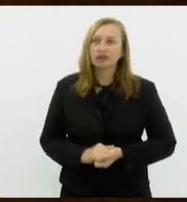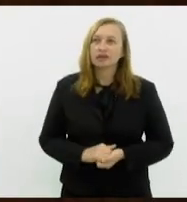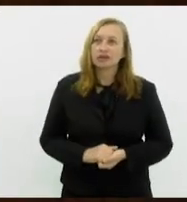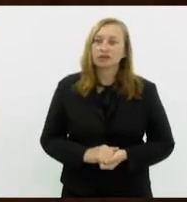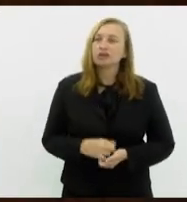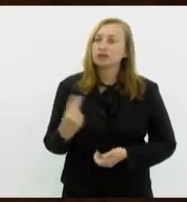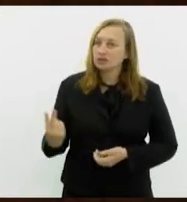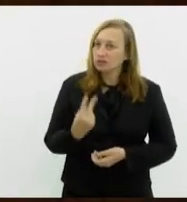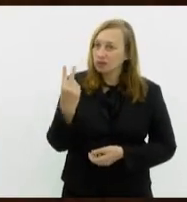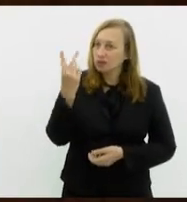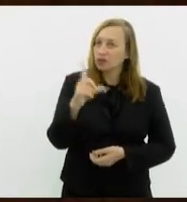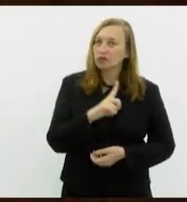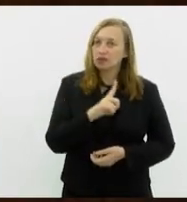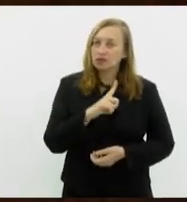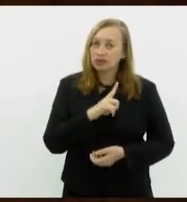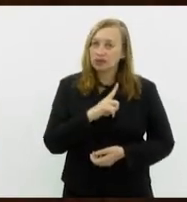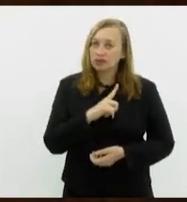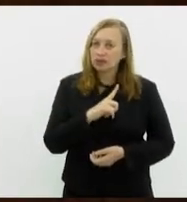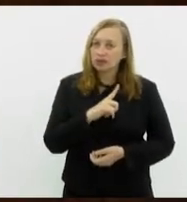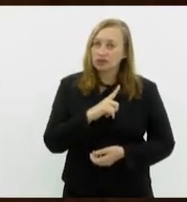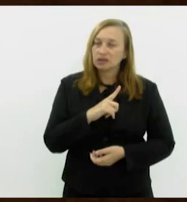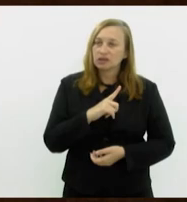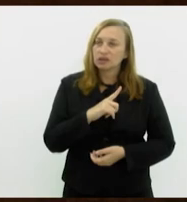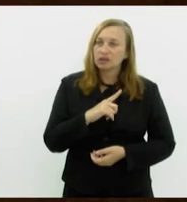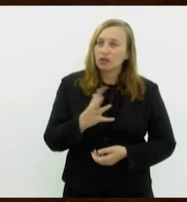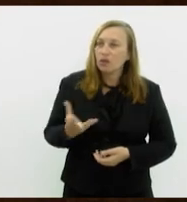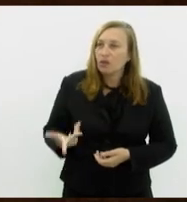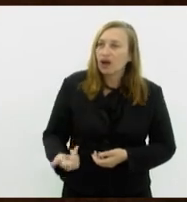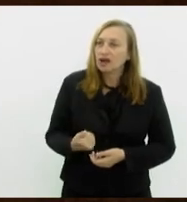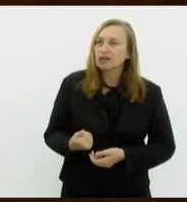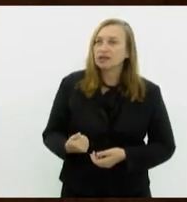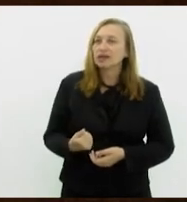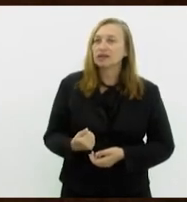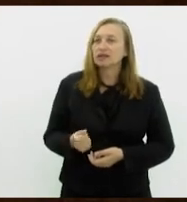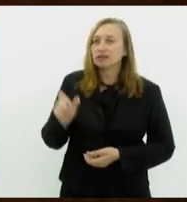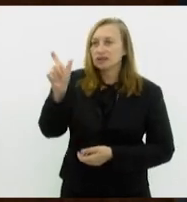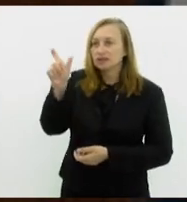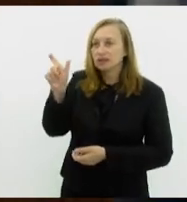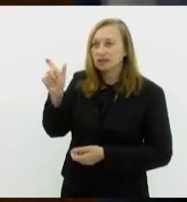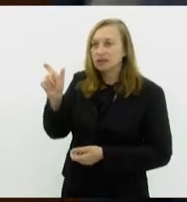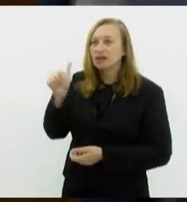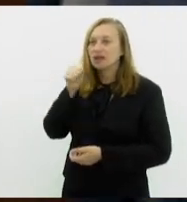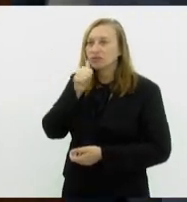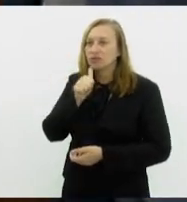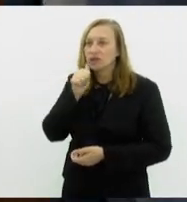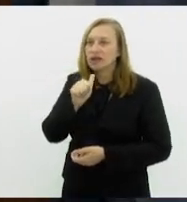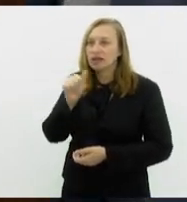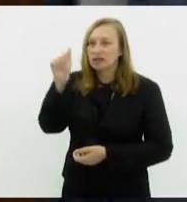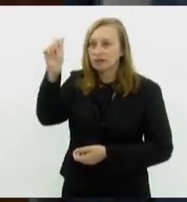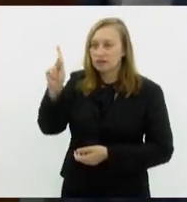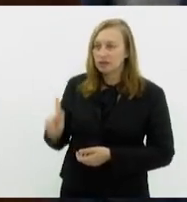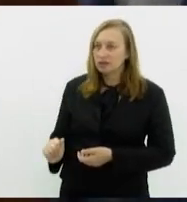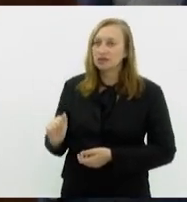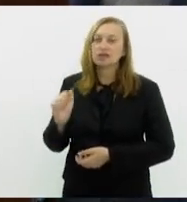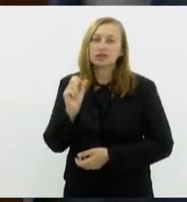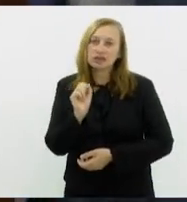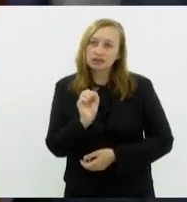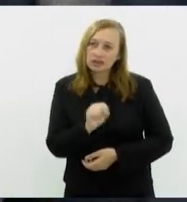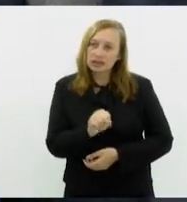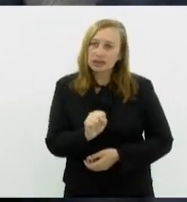grande valia na condição de dar paridade às pensionistas, sim. Uma preocupação